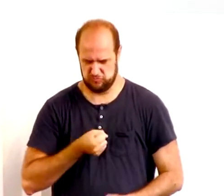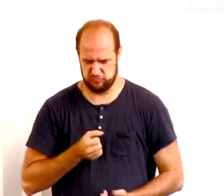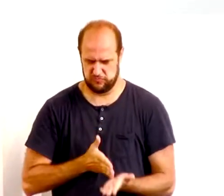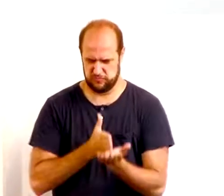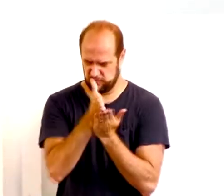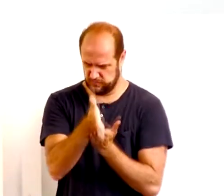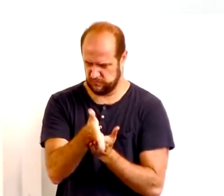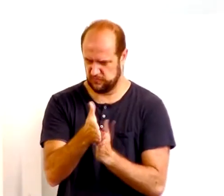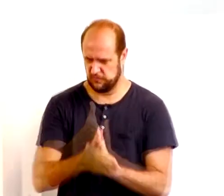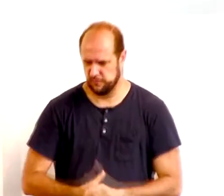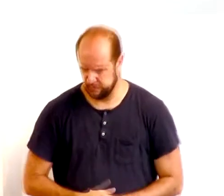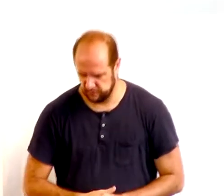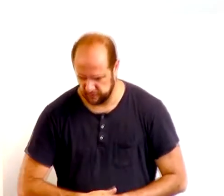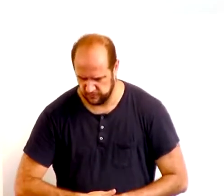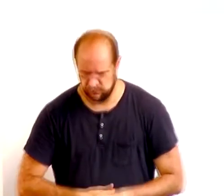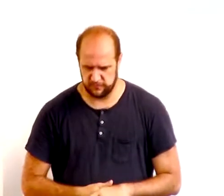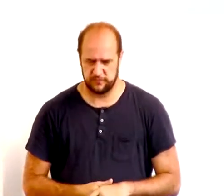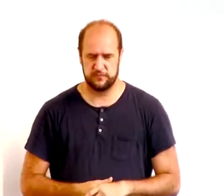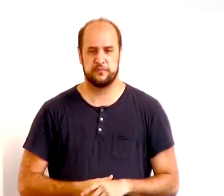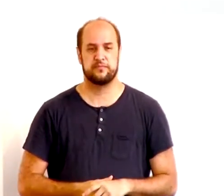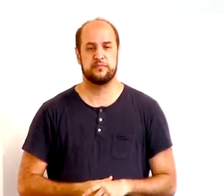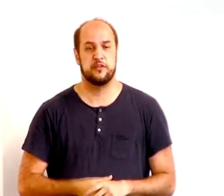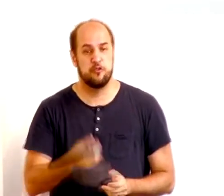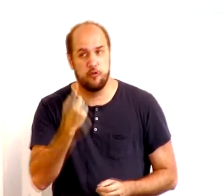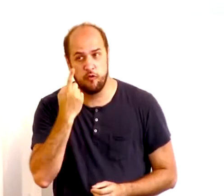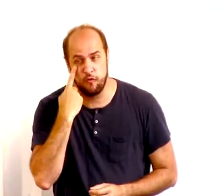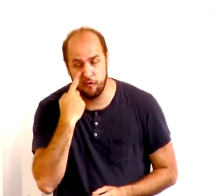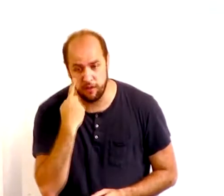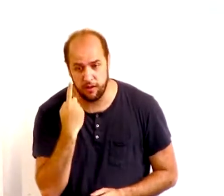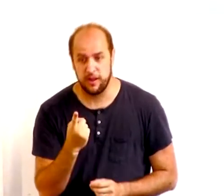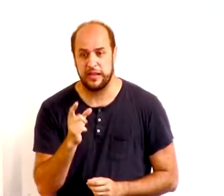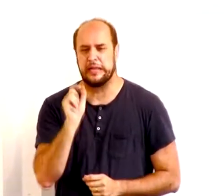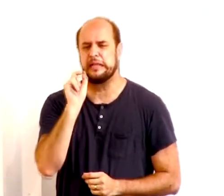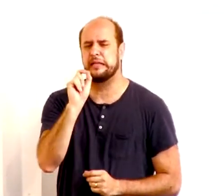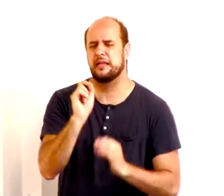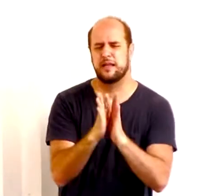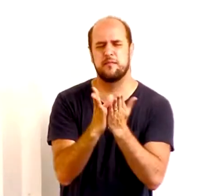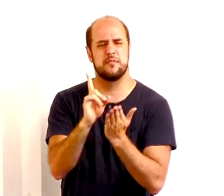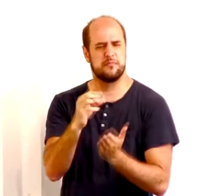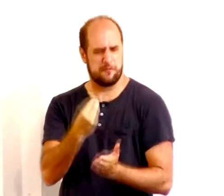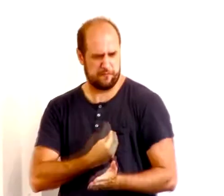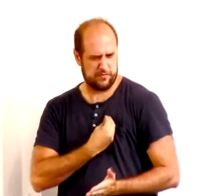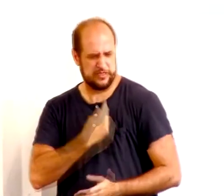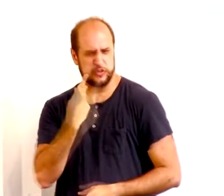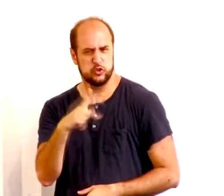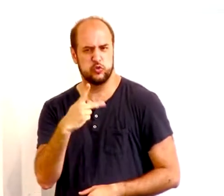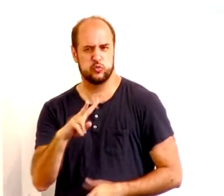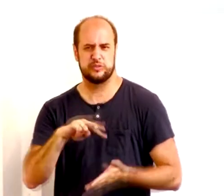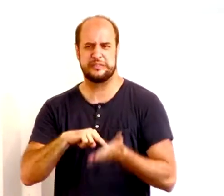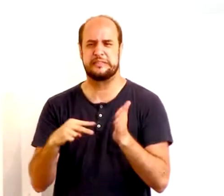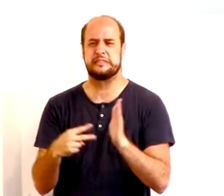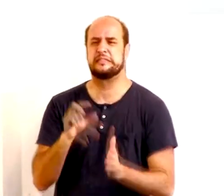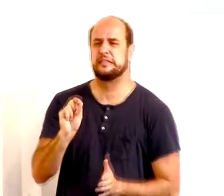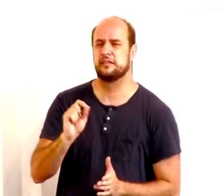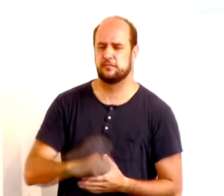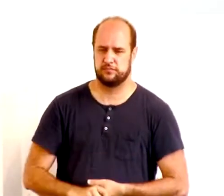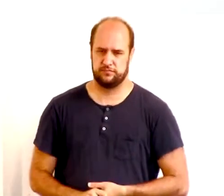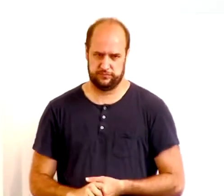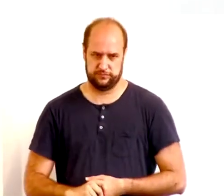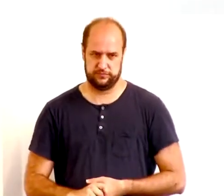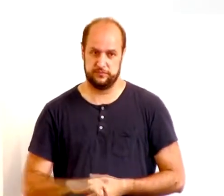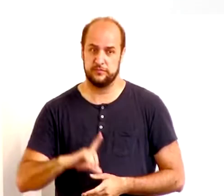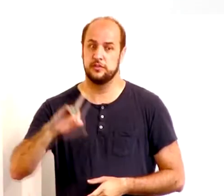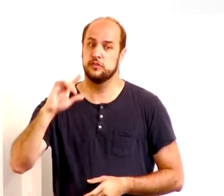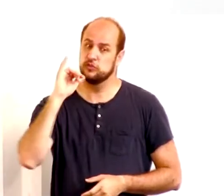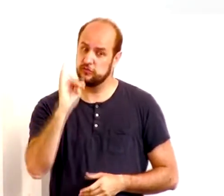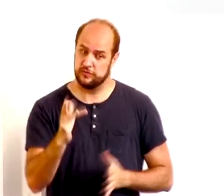a palavra. Veja o que a palavra é para você e veja se essa palavra é digna de rejeição. Deus fala